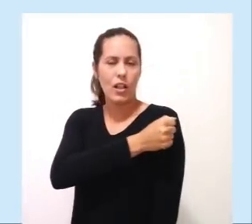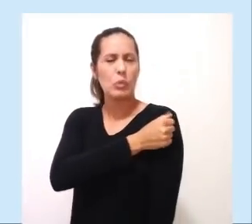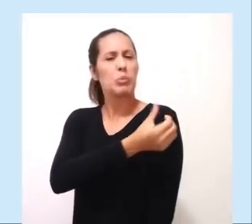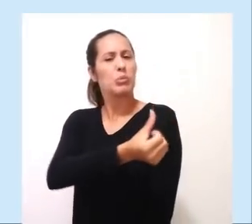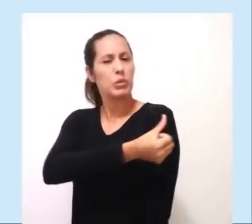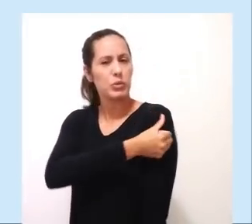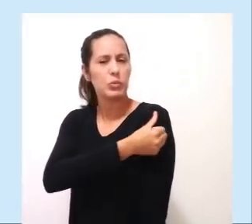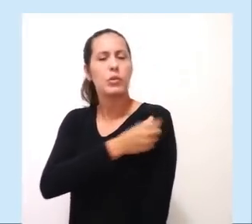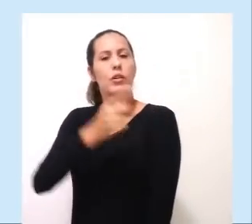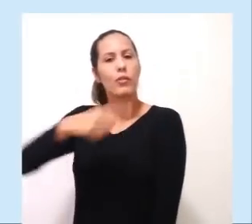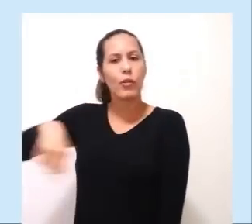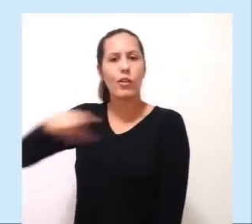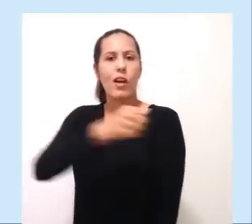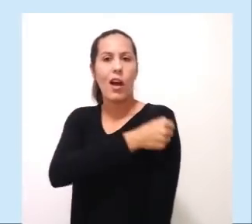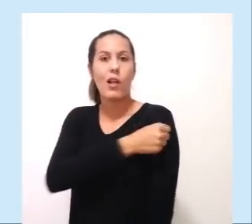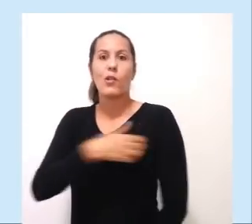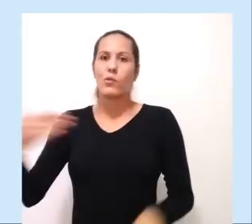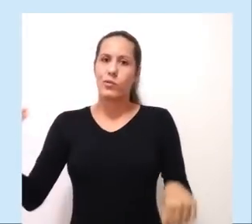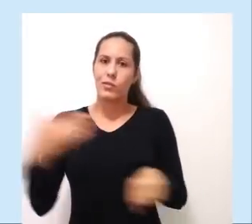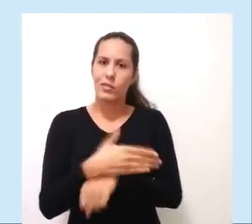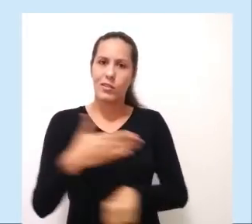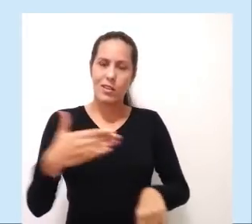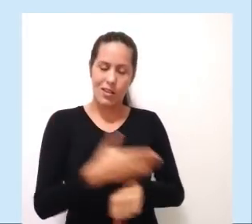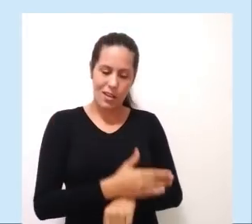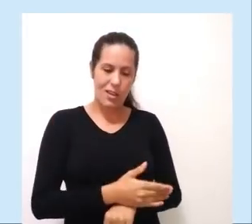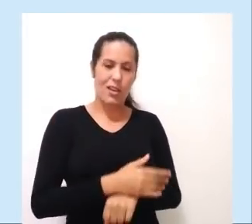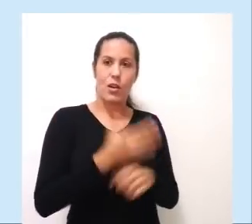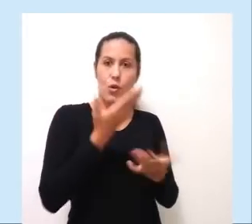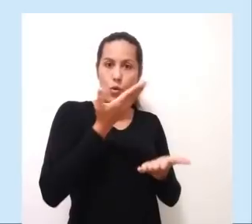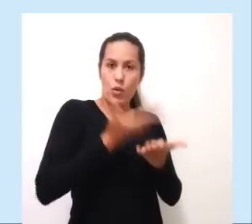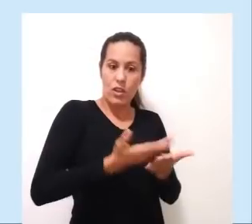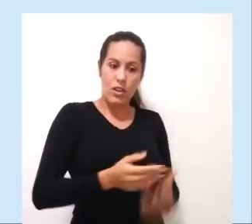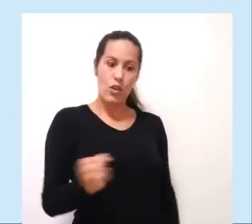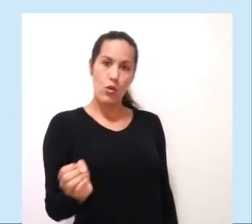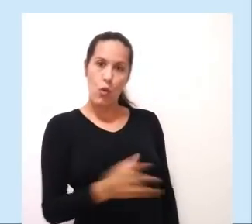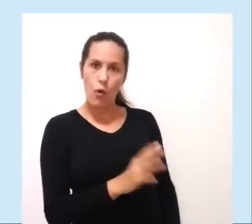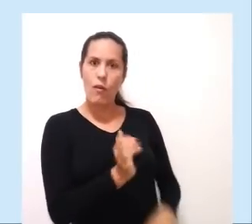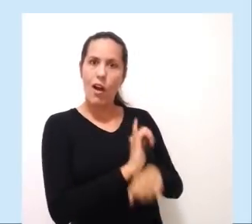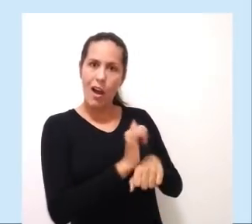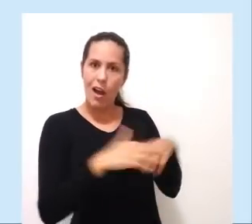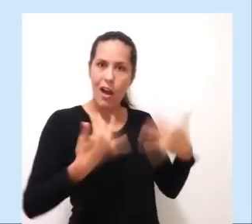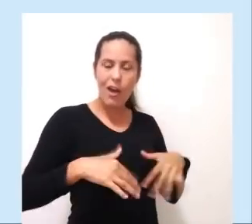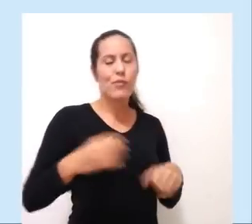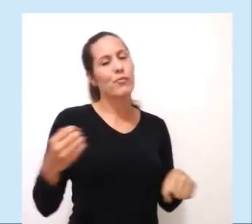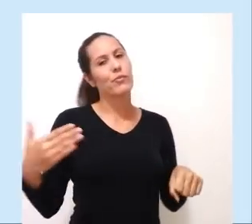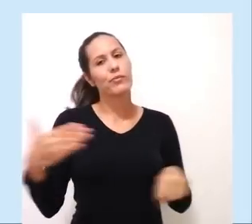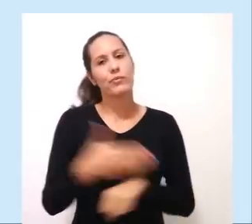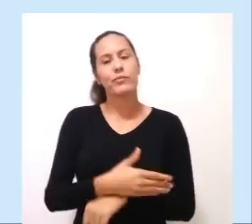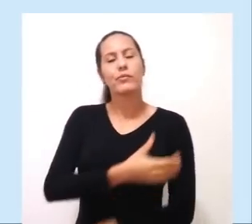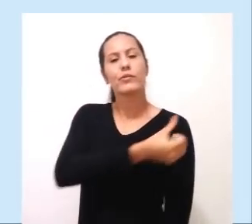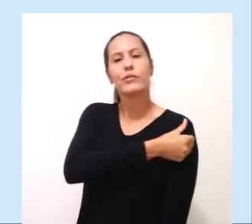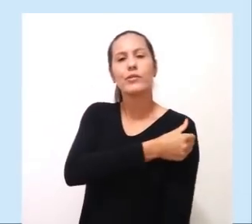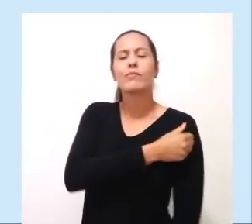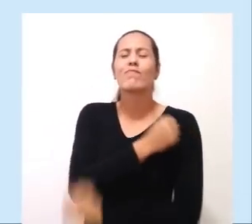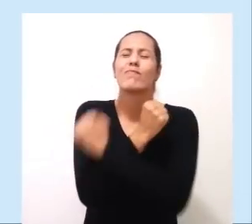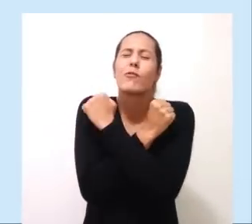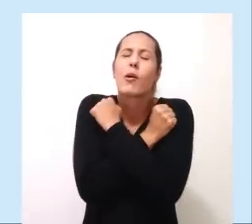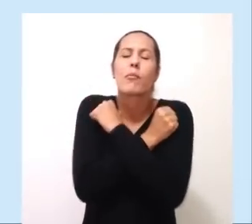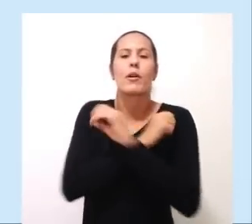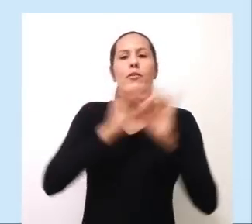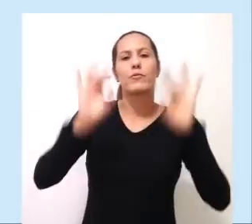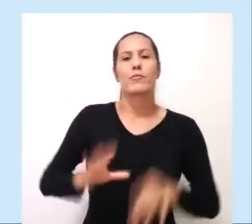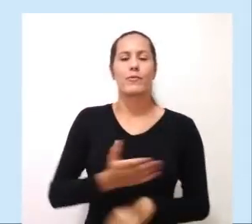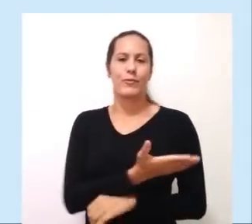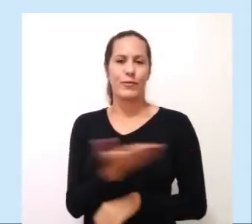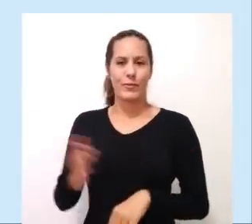alunos que estão agora ingressando nesse novo ensino, certo? Que está conhecendo agora o sexto ano. Então, um